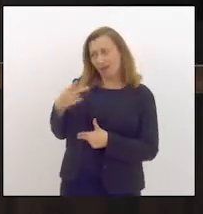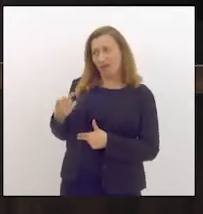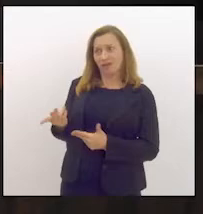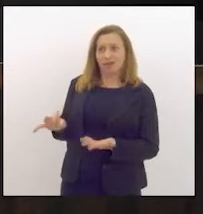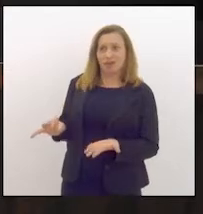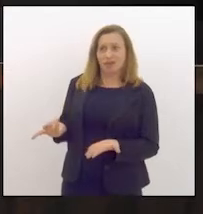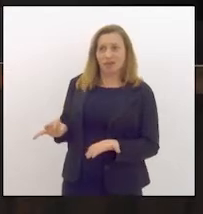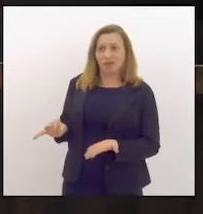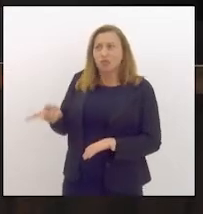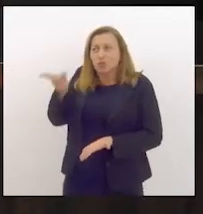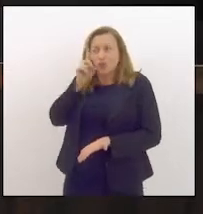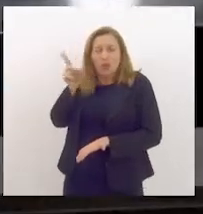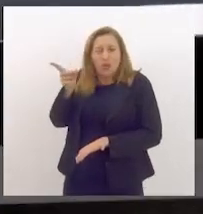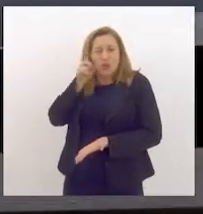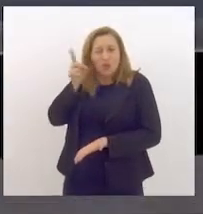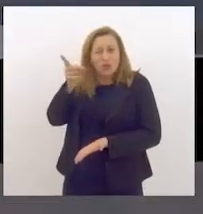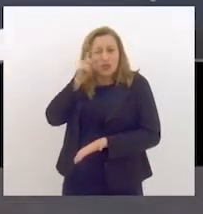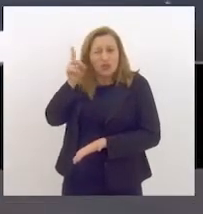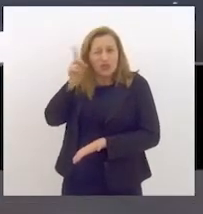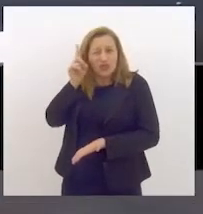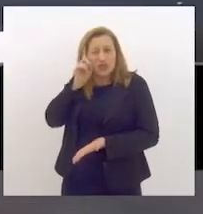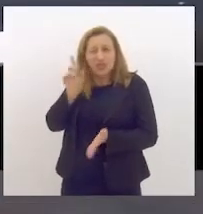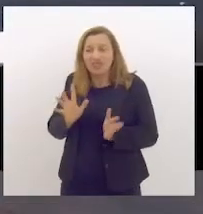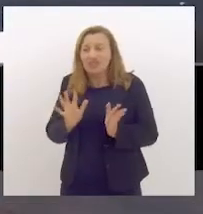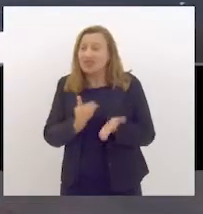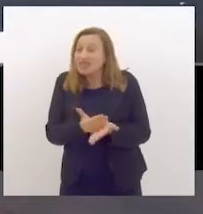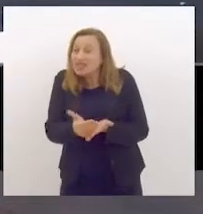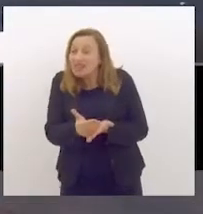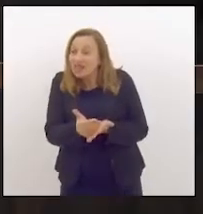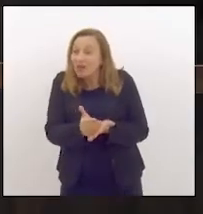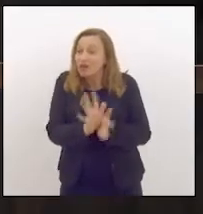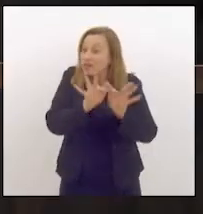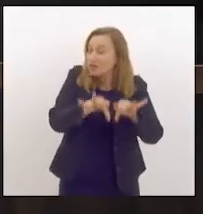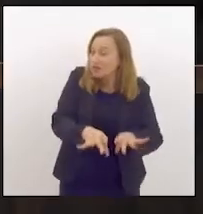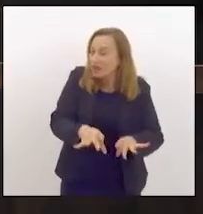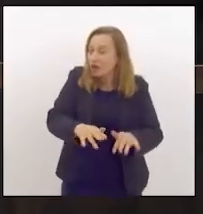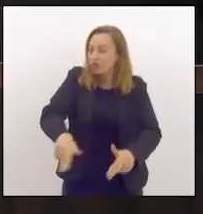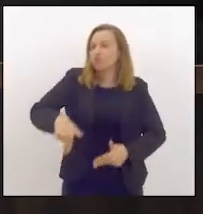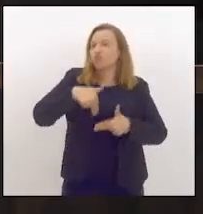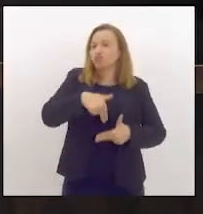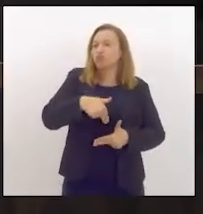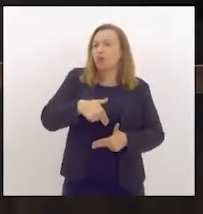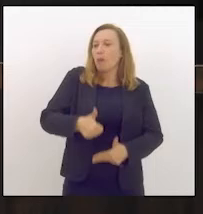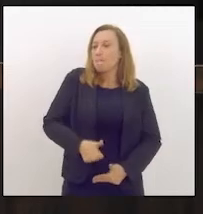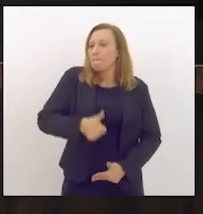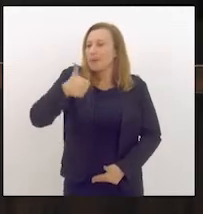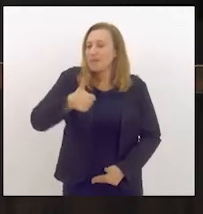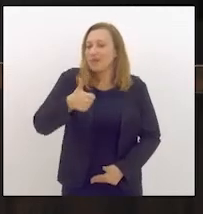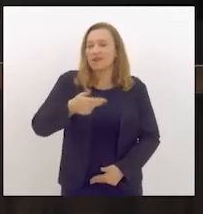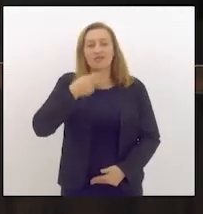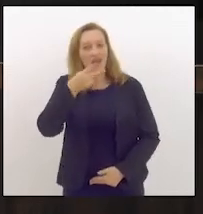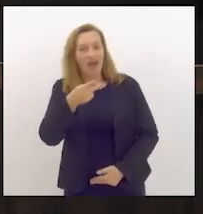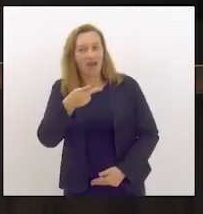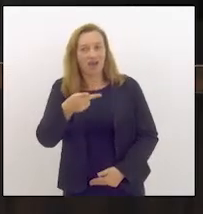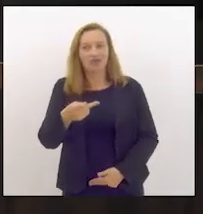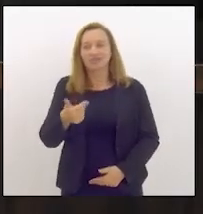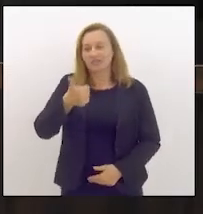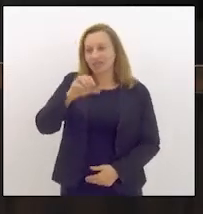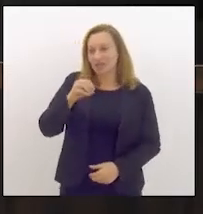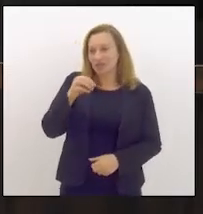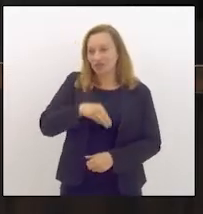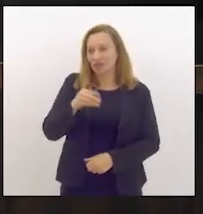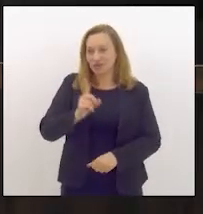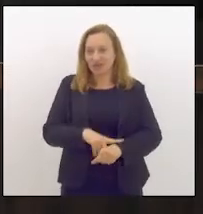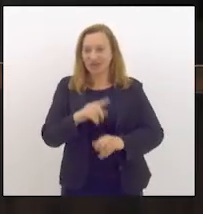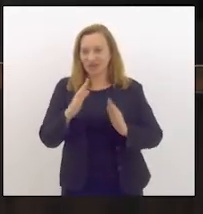que todos os dias expediente Inicial e final ele está aqui fazendo seu pronunciamento o silêncio Depois